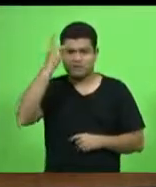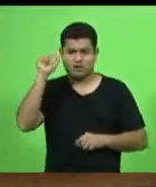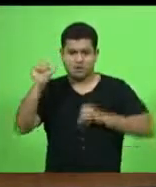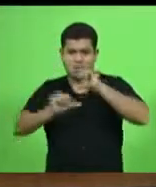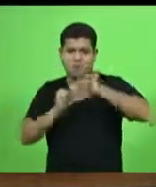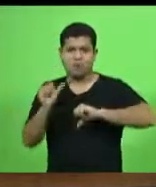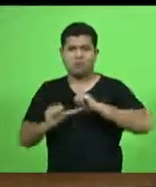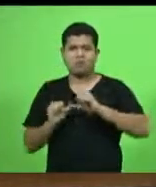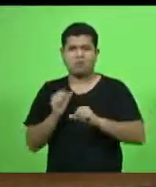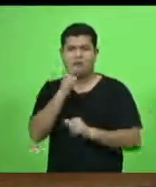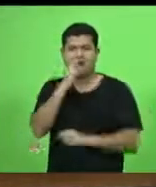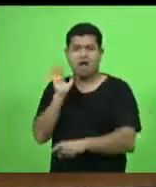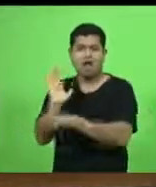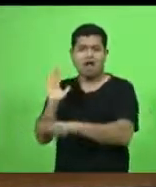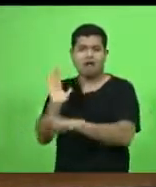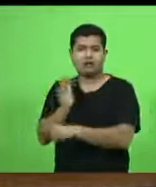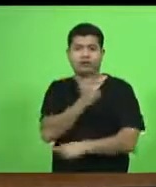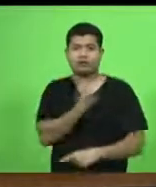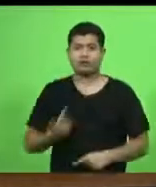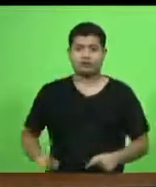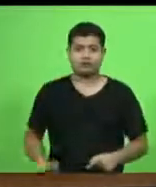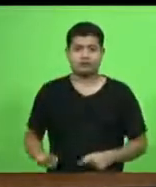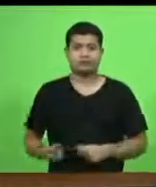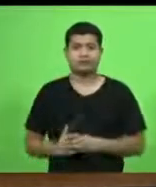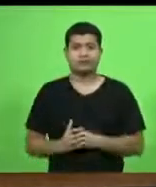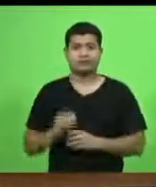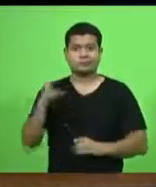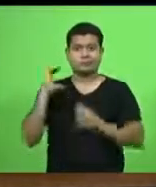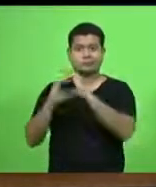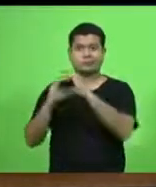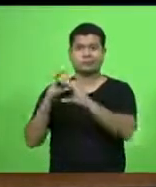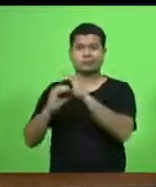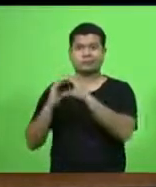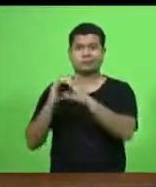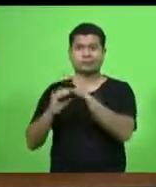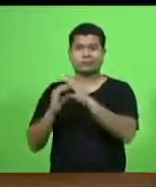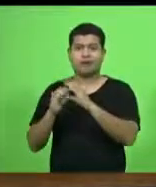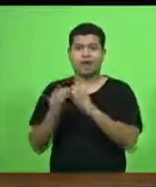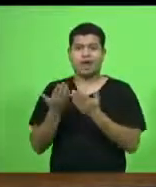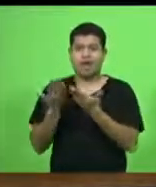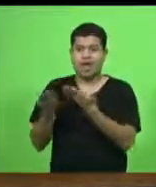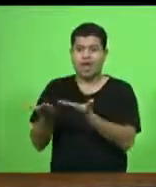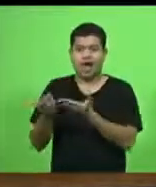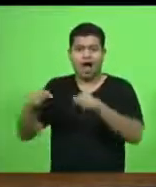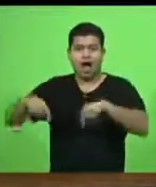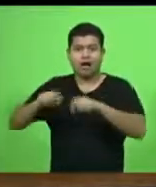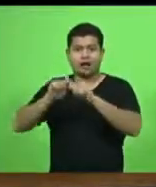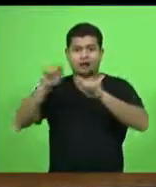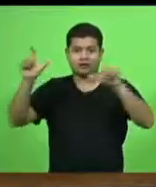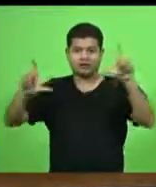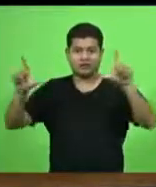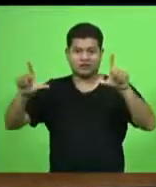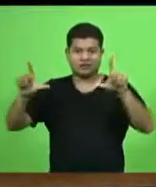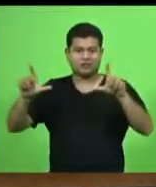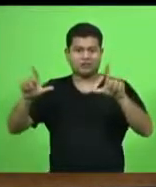governo. Ou a comunicação da Assembleia Legislativa se transforme num puxadinho do governo.